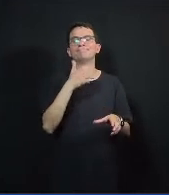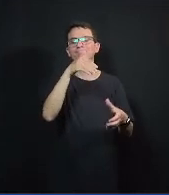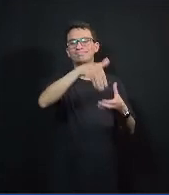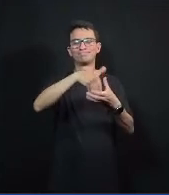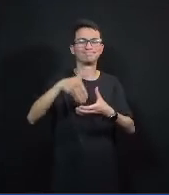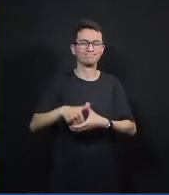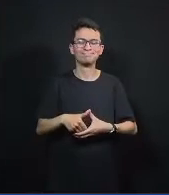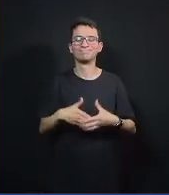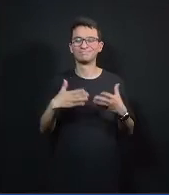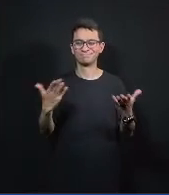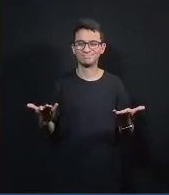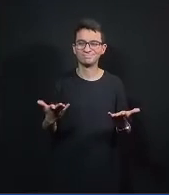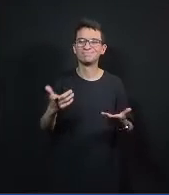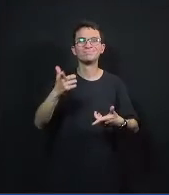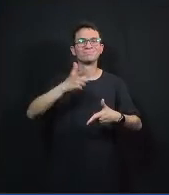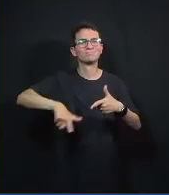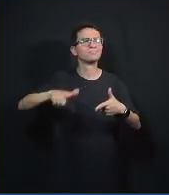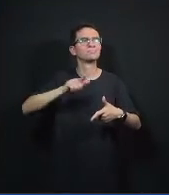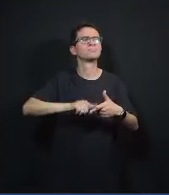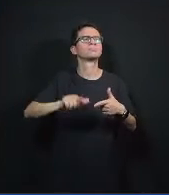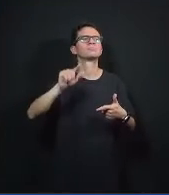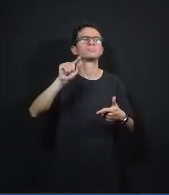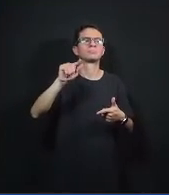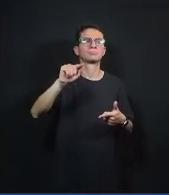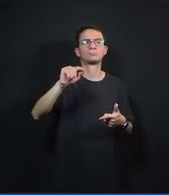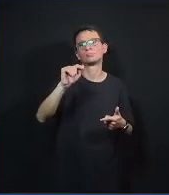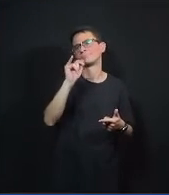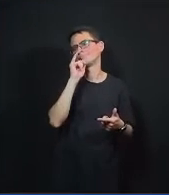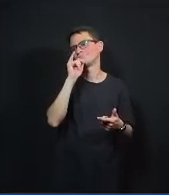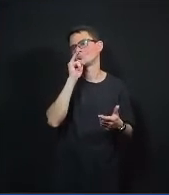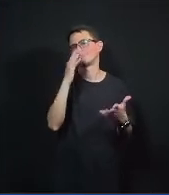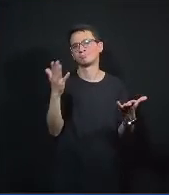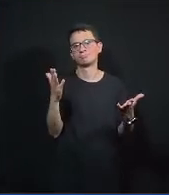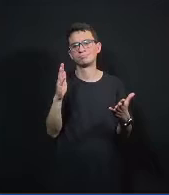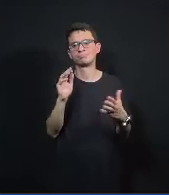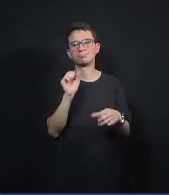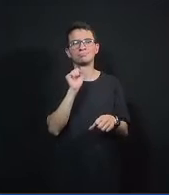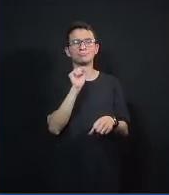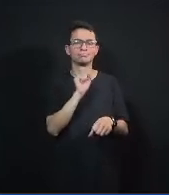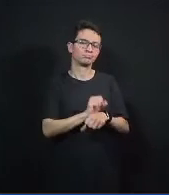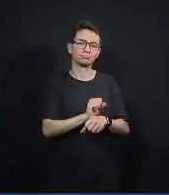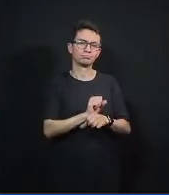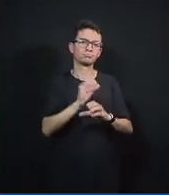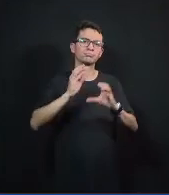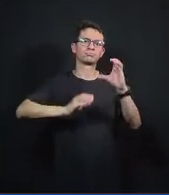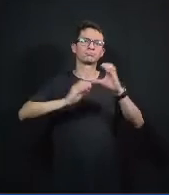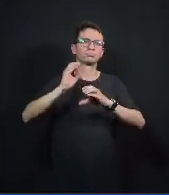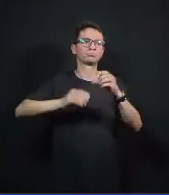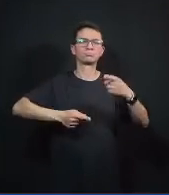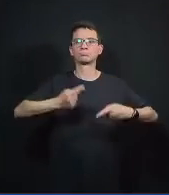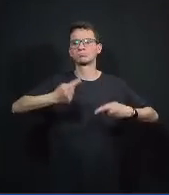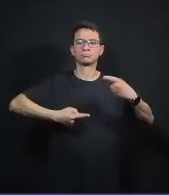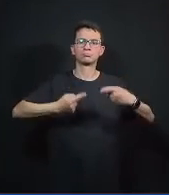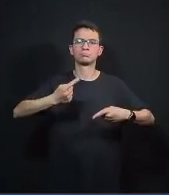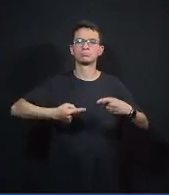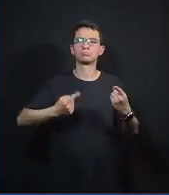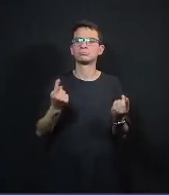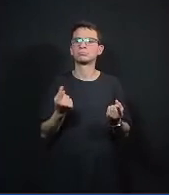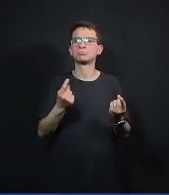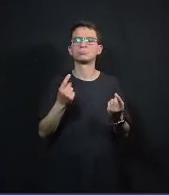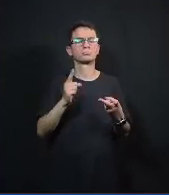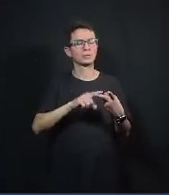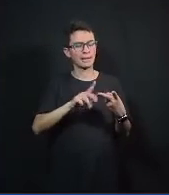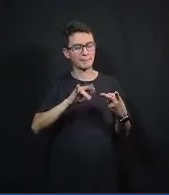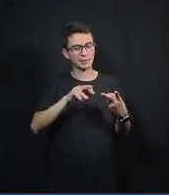poderia vir a ter problemas para, por exemplo, ser empossado num concurso público, obter o passaporte ou CPF, renovar